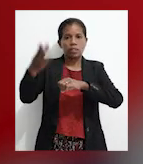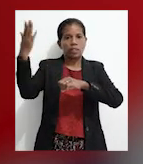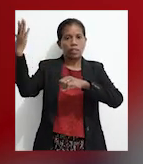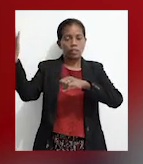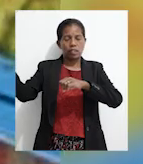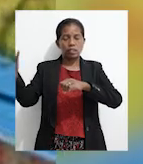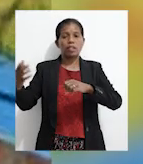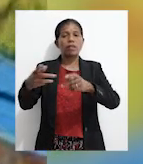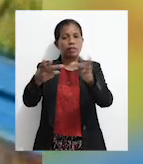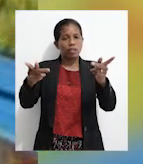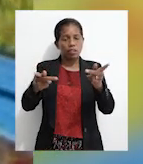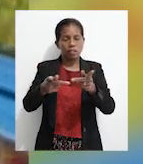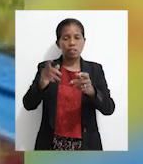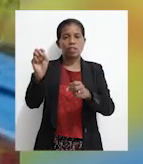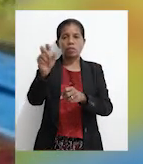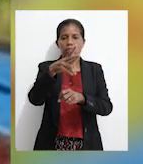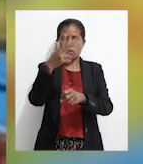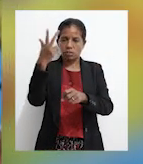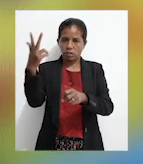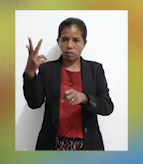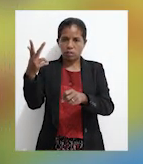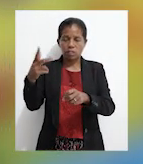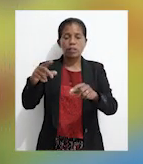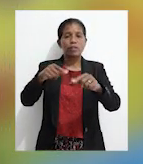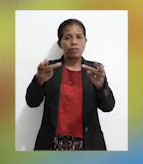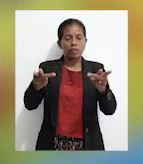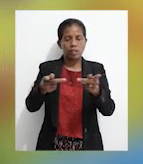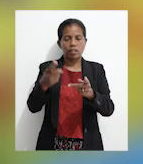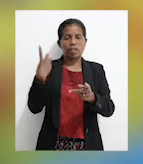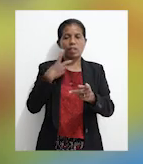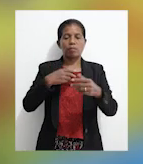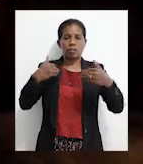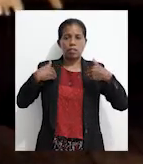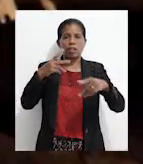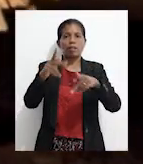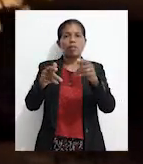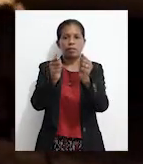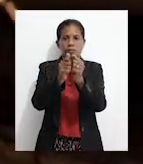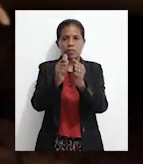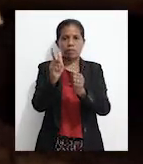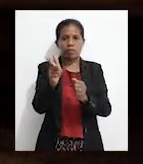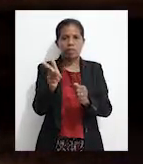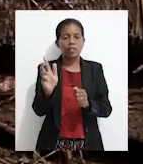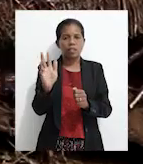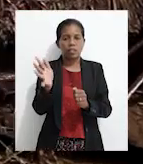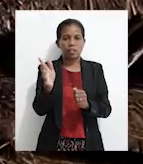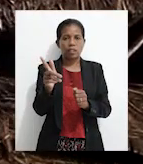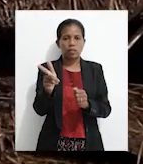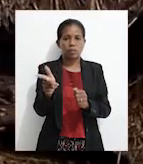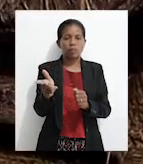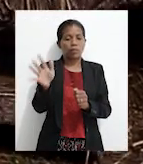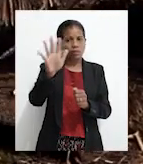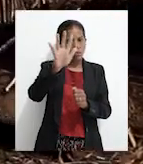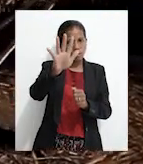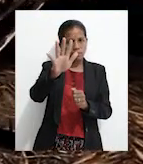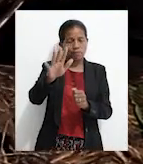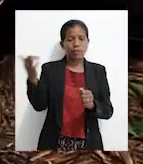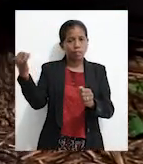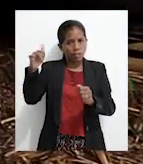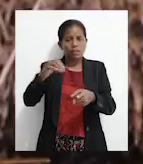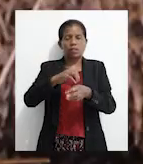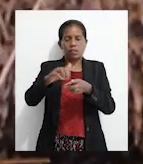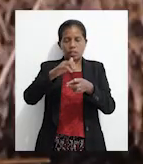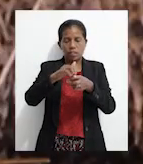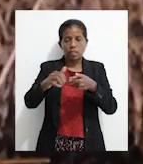Resintolo, kuase teritorio Tomak, no iha kada filial ami 25 pessoas. Nebe sira ne treinado hotona wahira akontese disaster